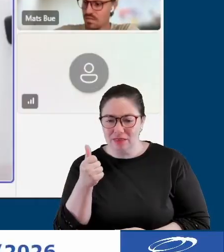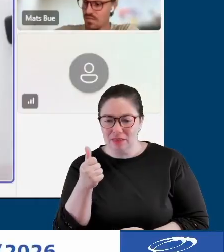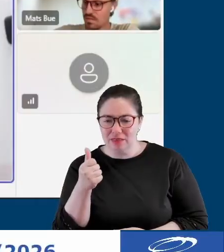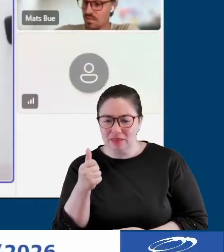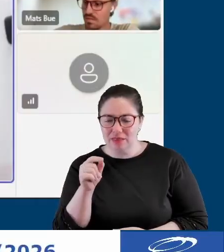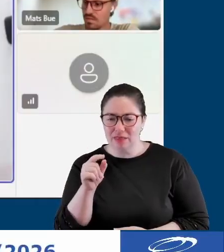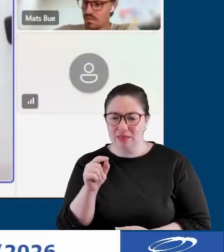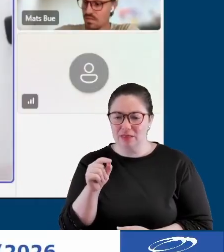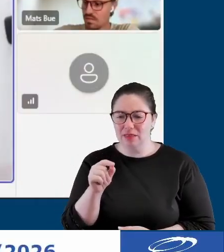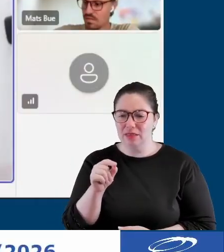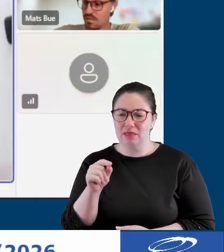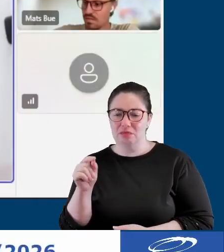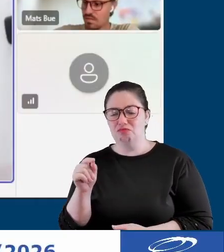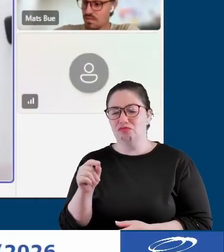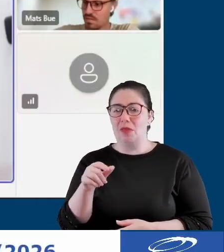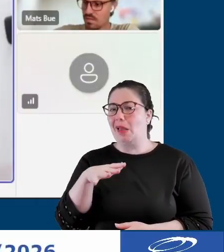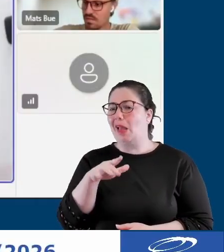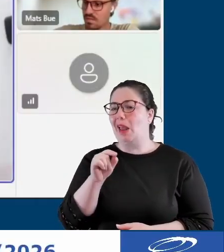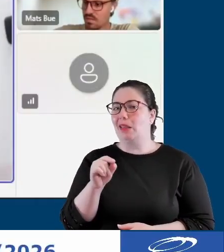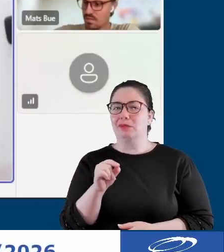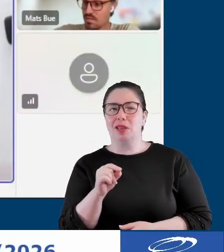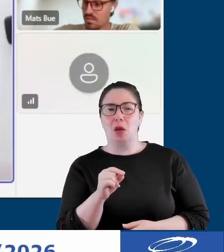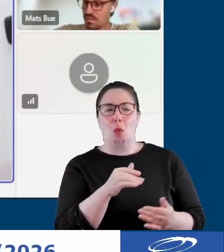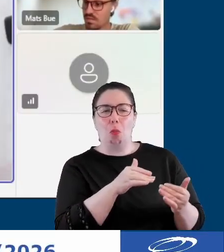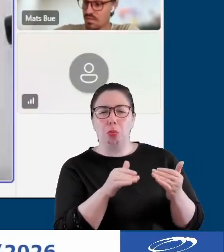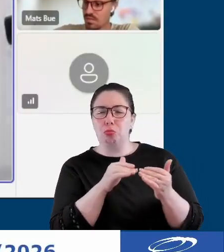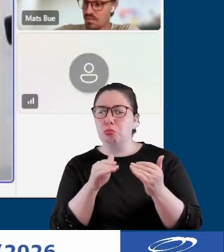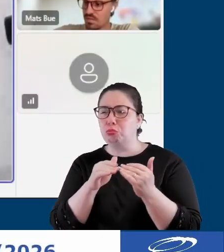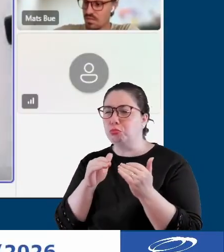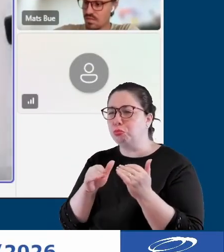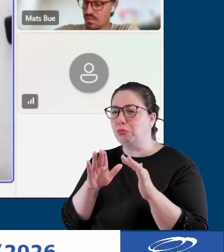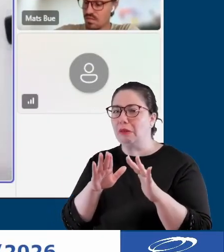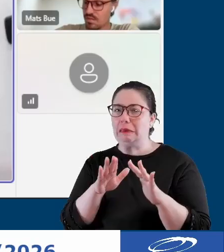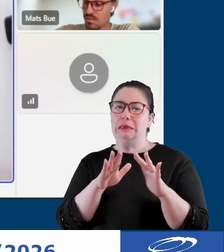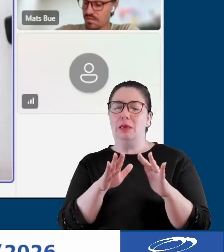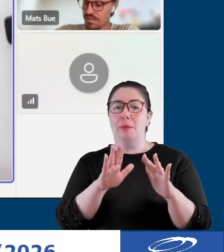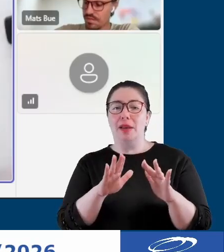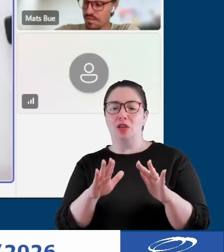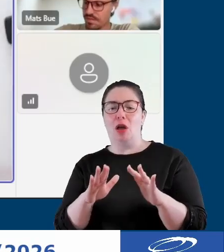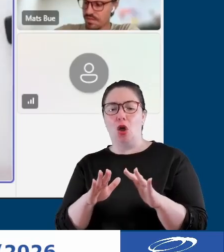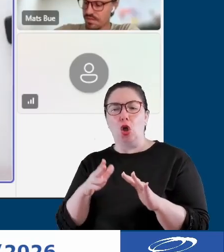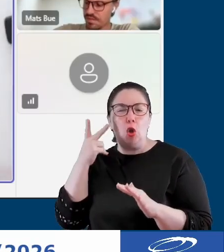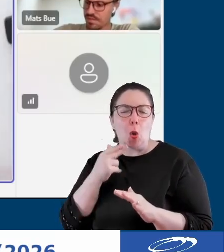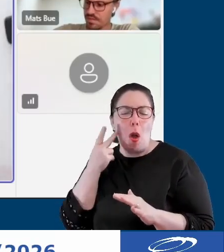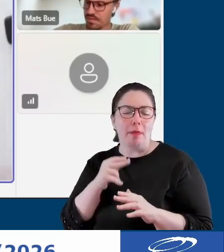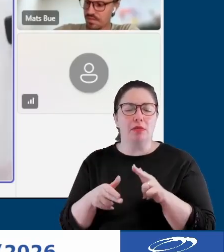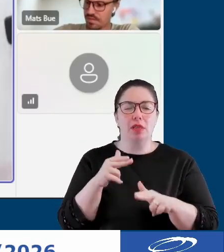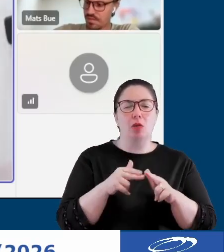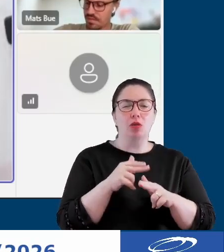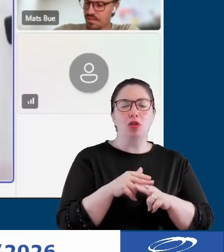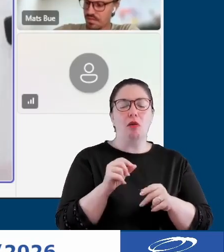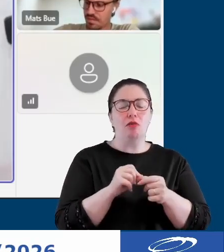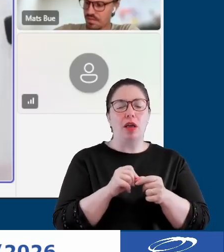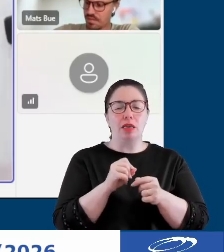controversa, muitos cirurgiões fazem com aquela vontade de fazer o máximo. É a mesma coisa também que fazer